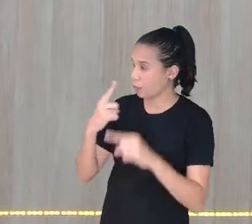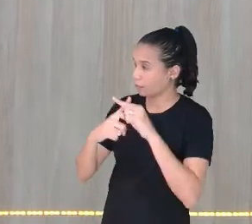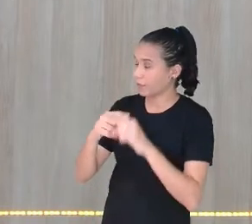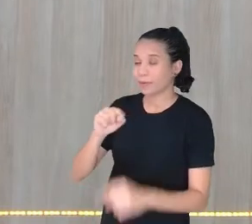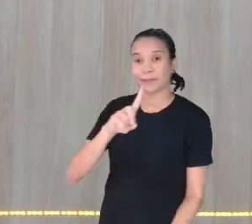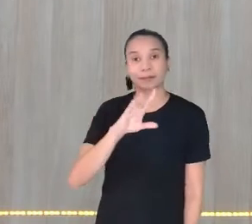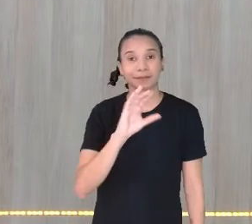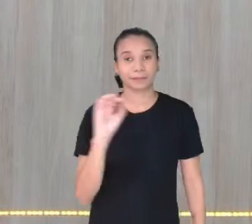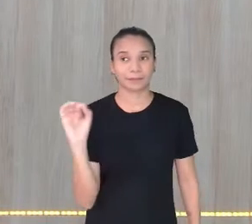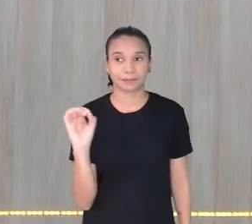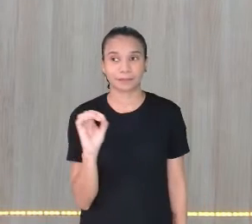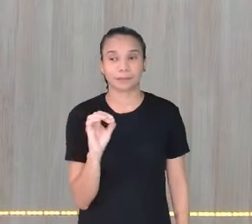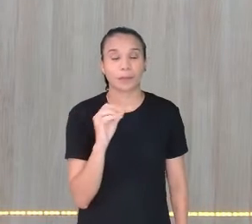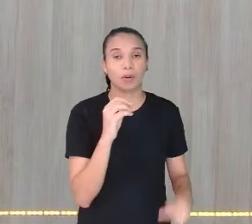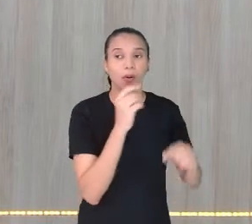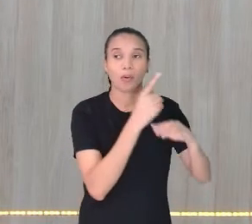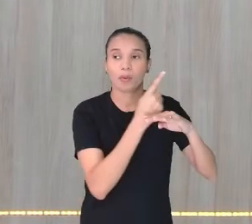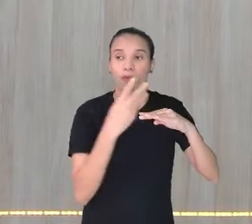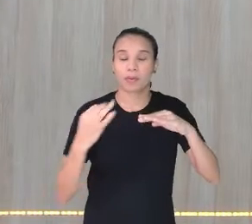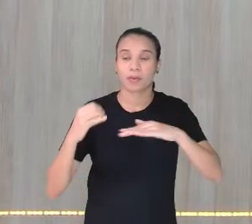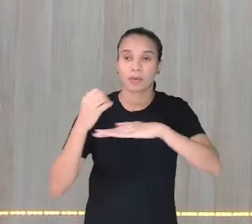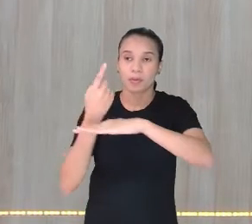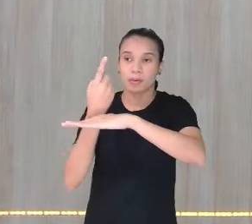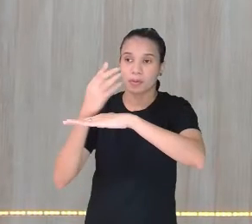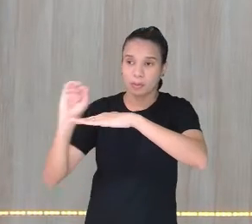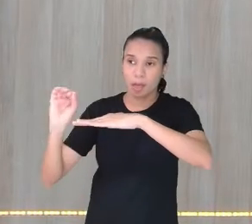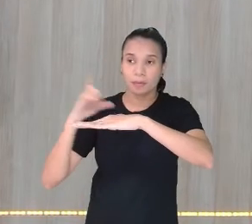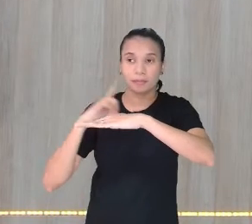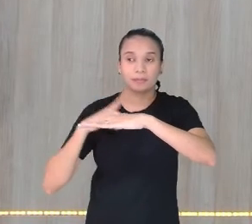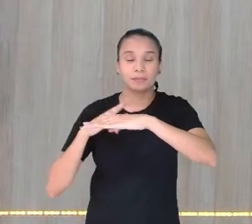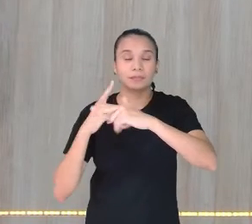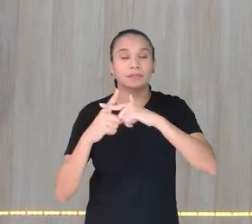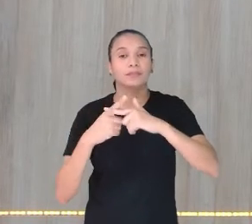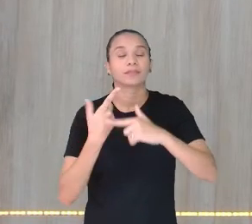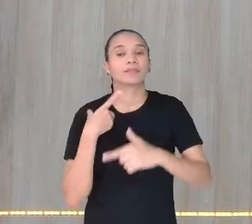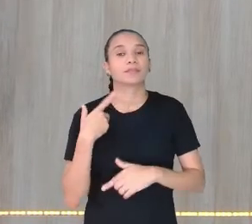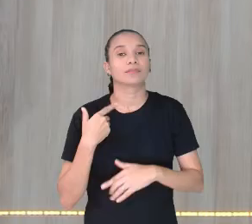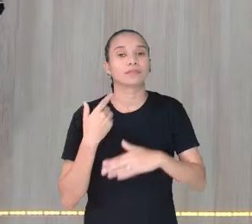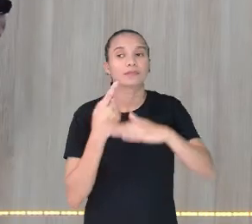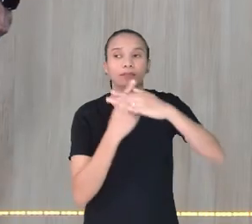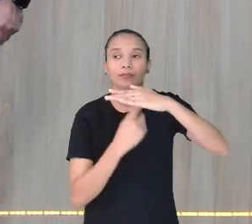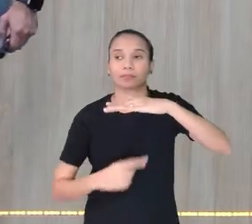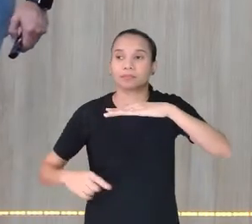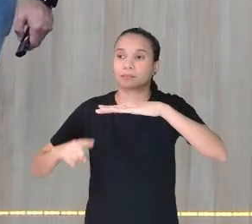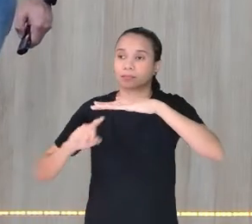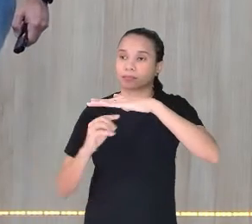100. 1 vezes 100 dá igual a 100 e 100 dividido por 4